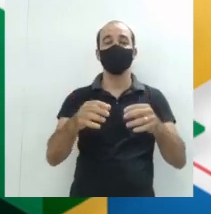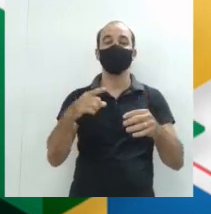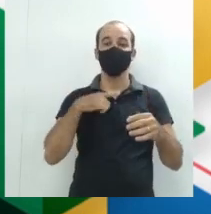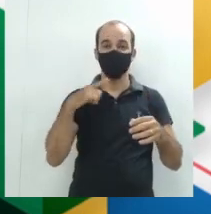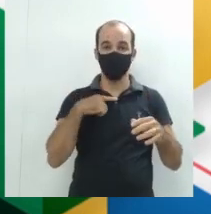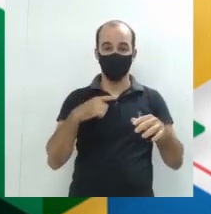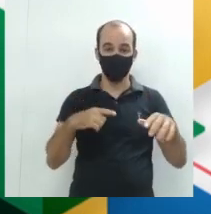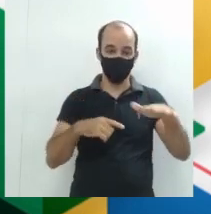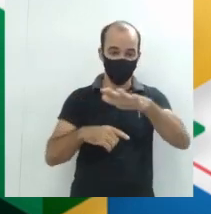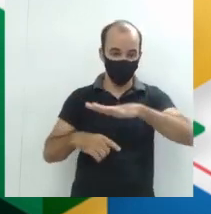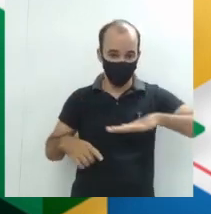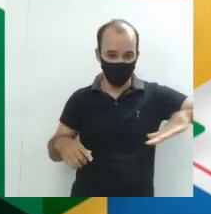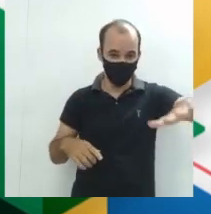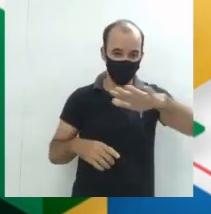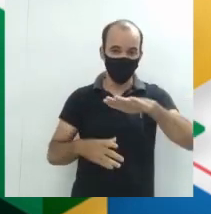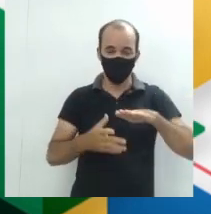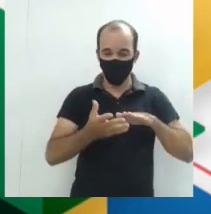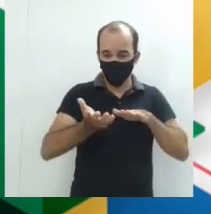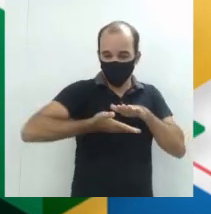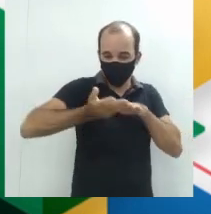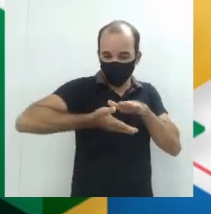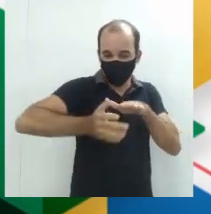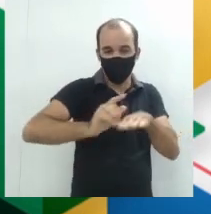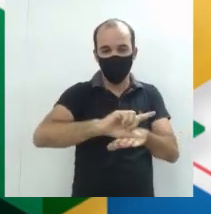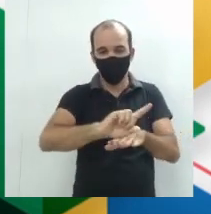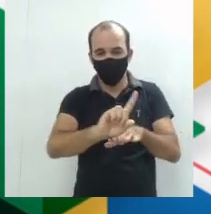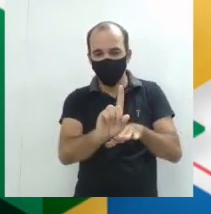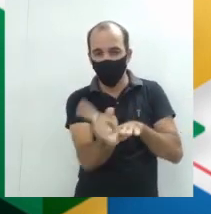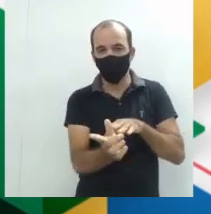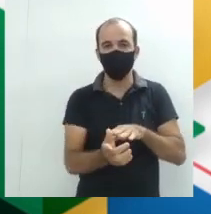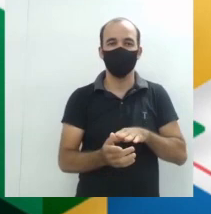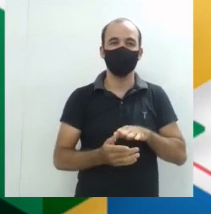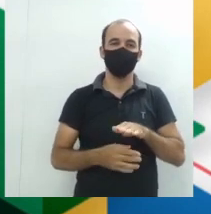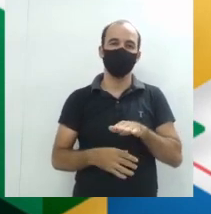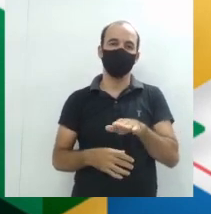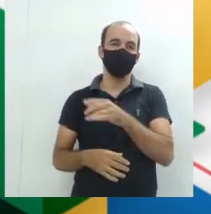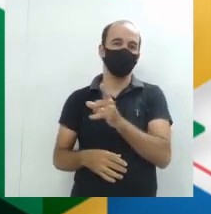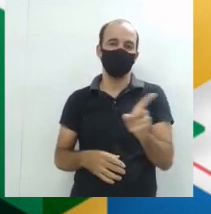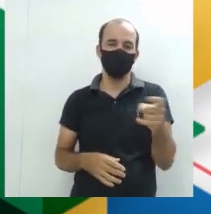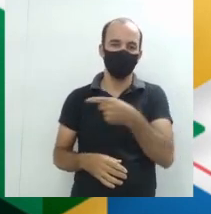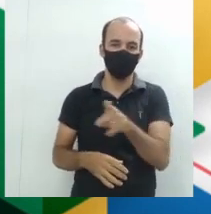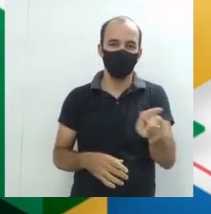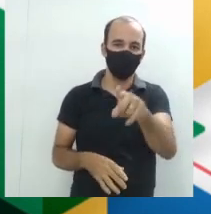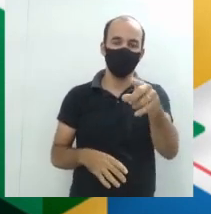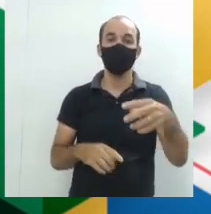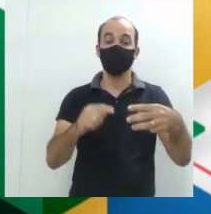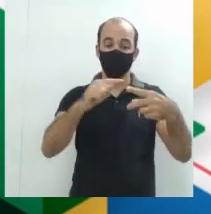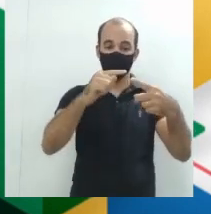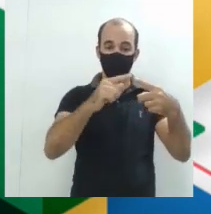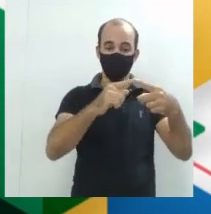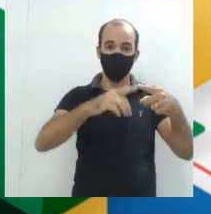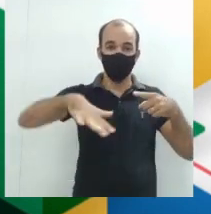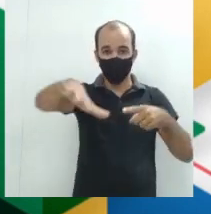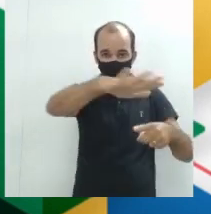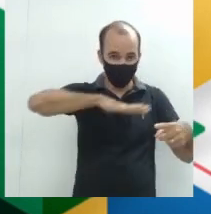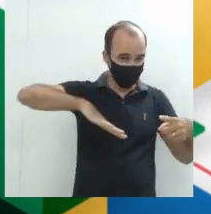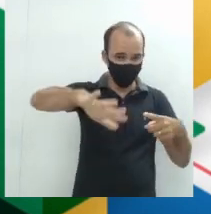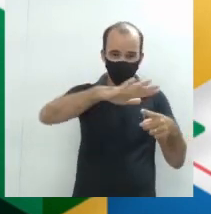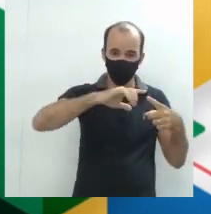a cinemática é descrita através de 3 grandezas. É o espaço, que serve